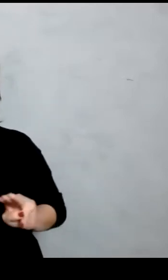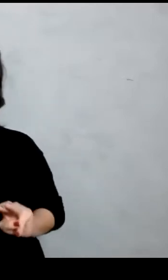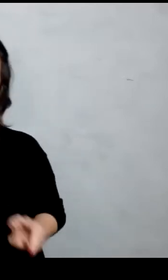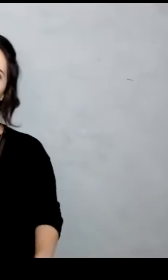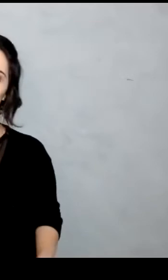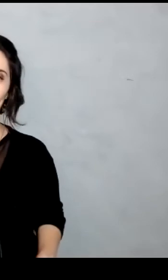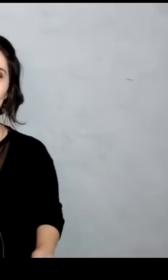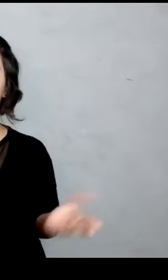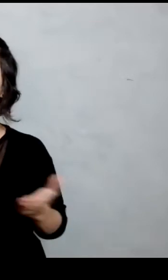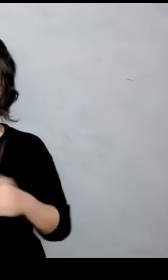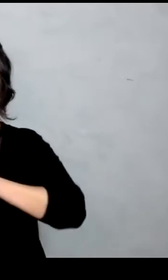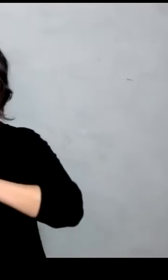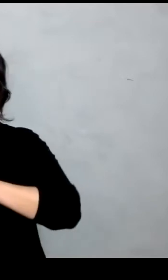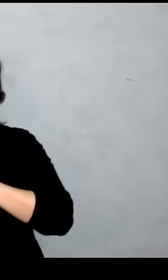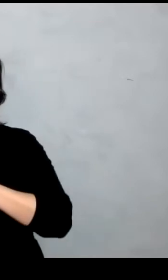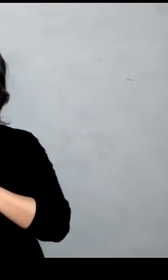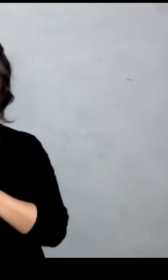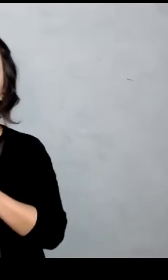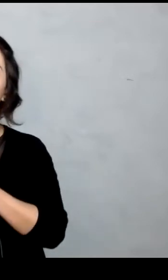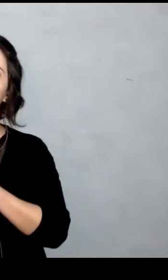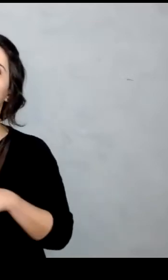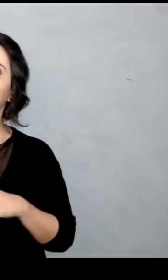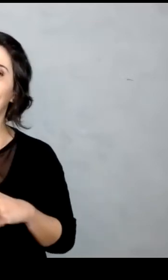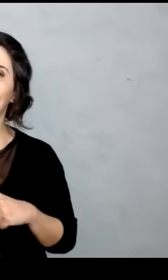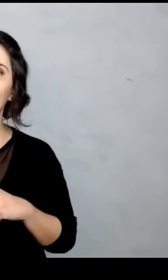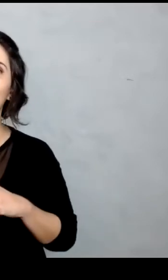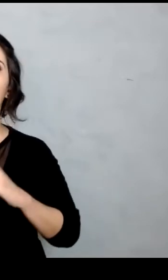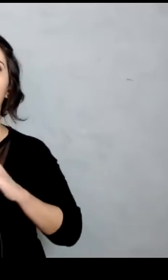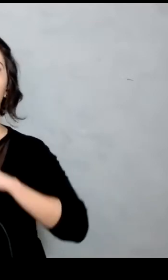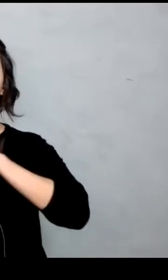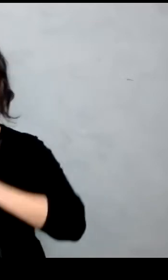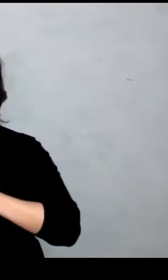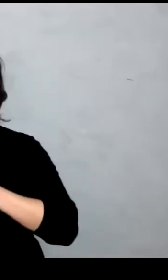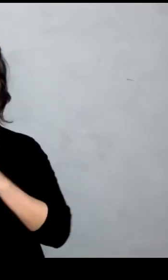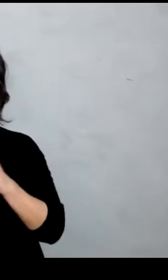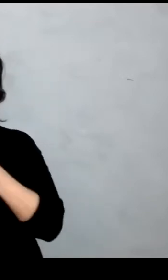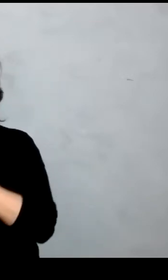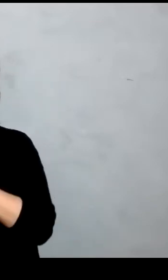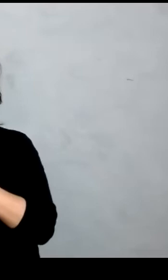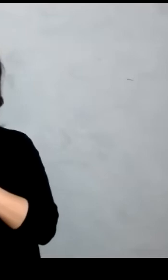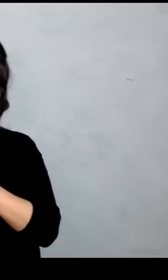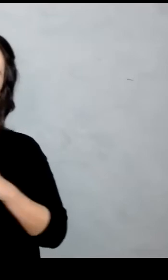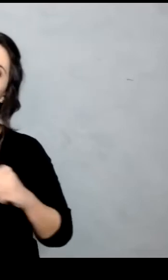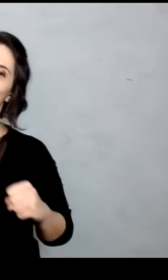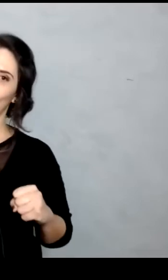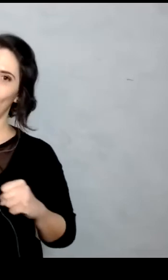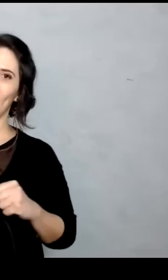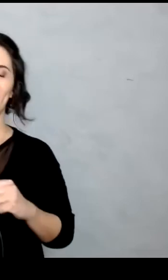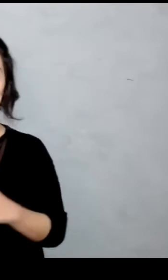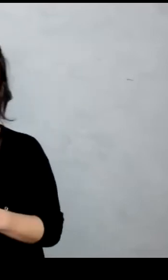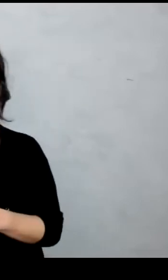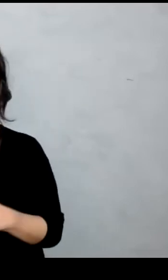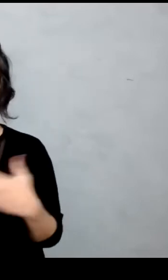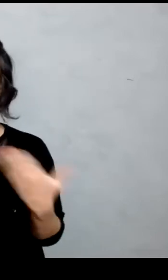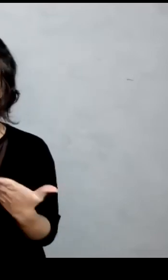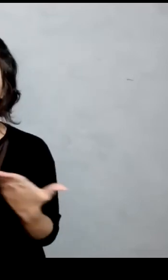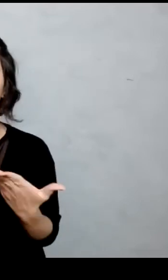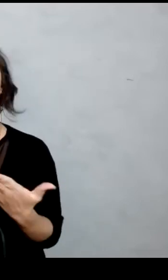e Poder no Ensino de Português. É o primeiro curso promovido pelo Educativo nessa nova fase